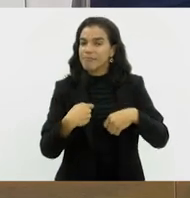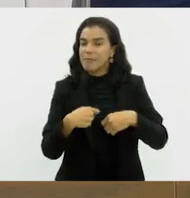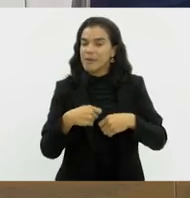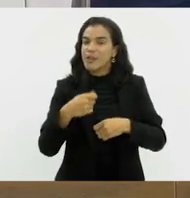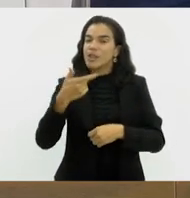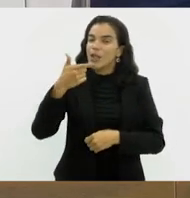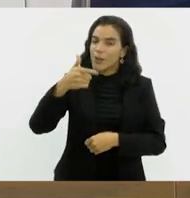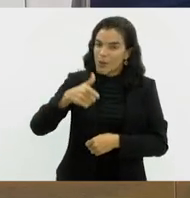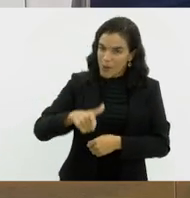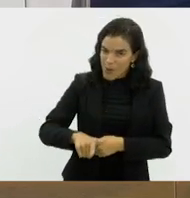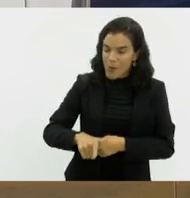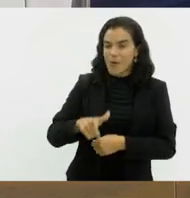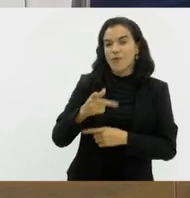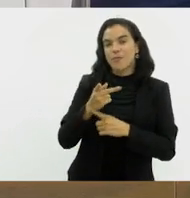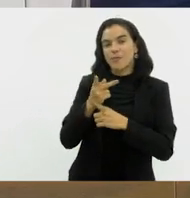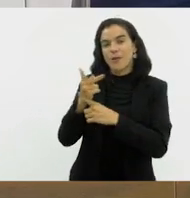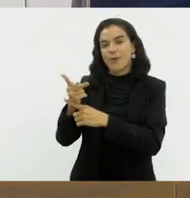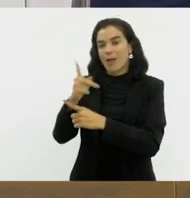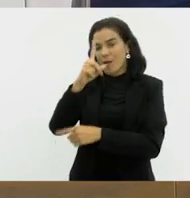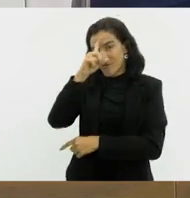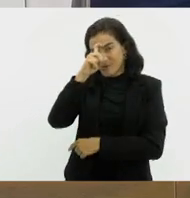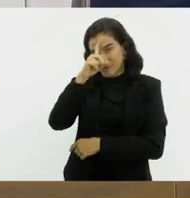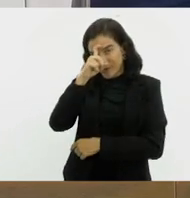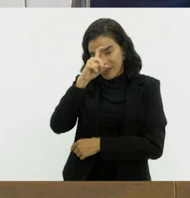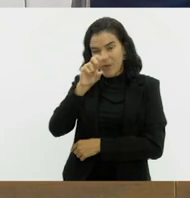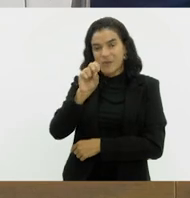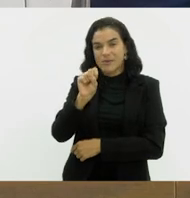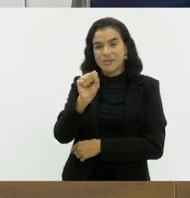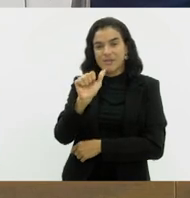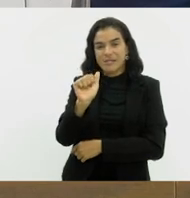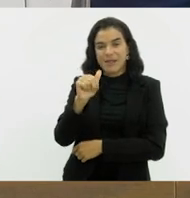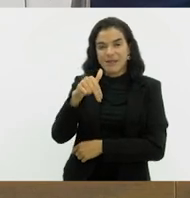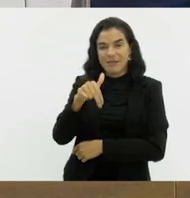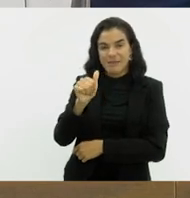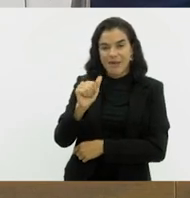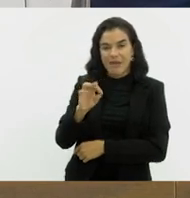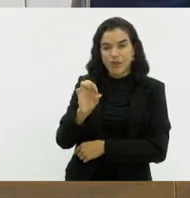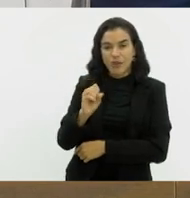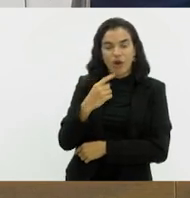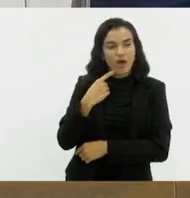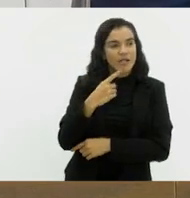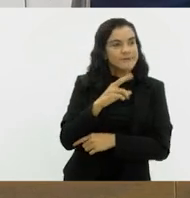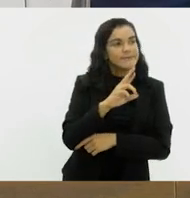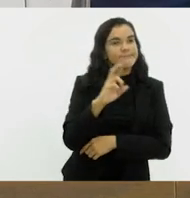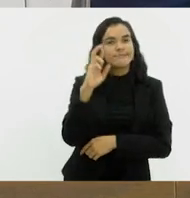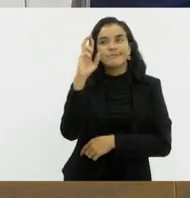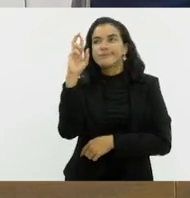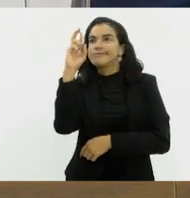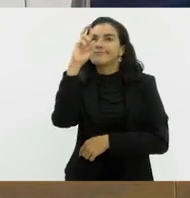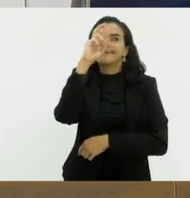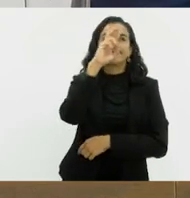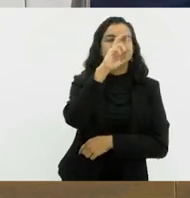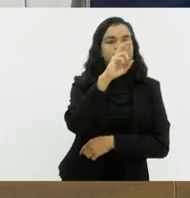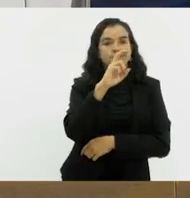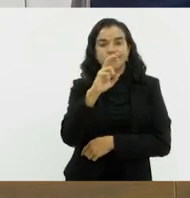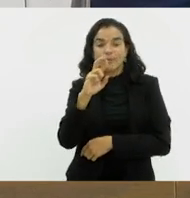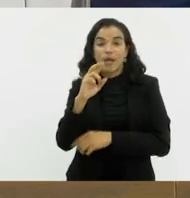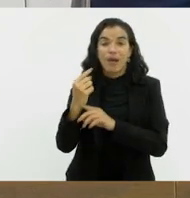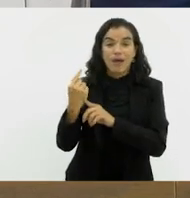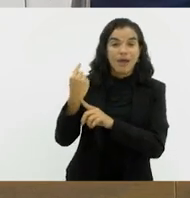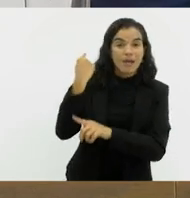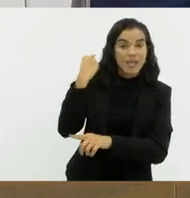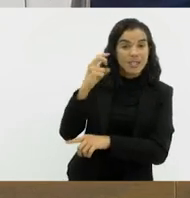uma vez ao Hospital Sanatório Penal, verificar como as coisas estão lá hoje. Fiz isso no último dia 5 de